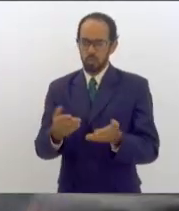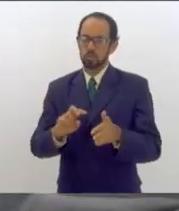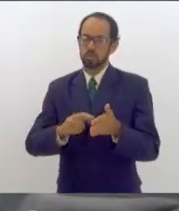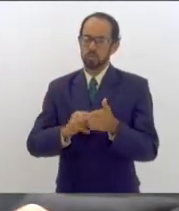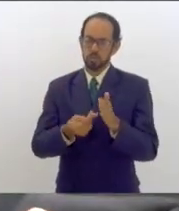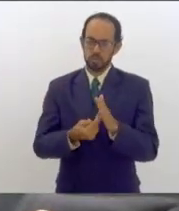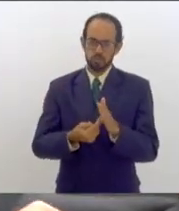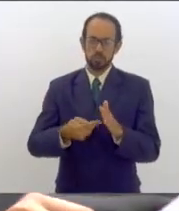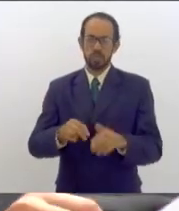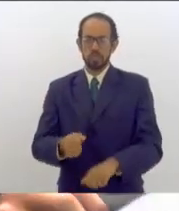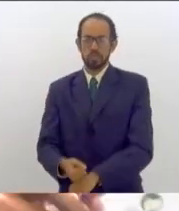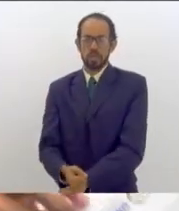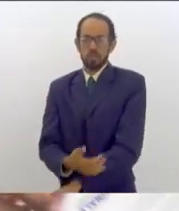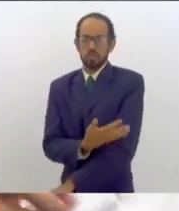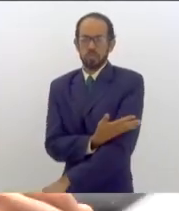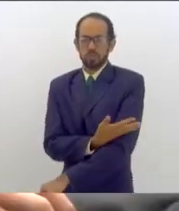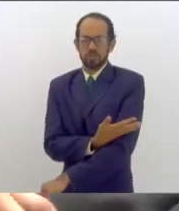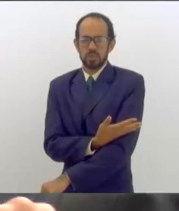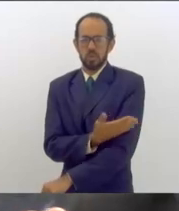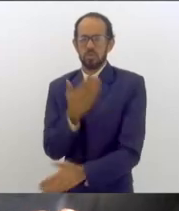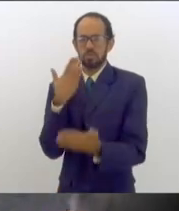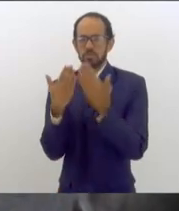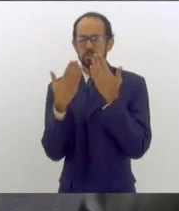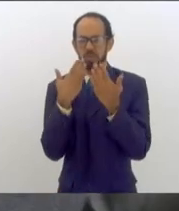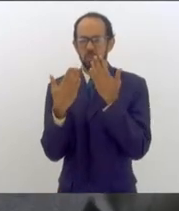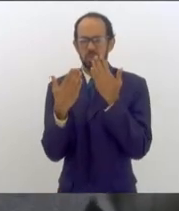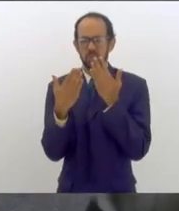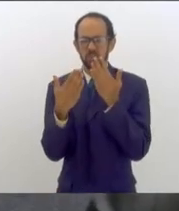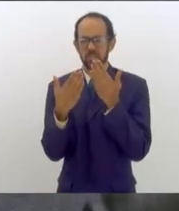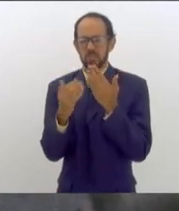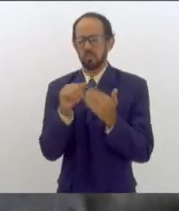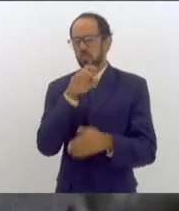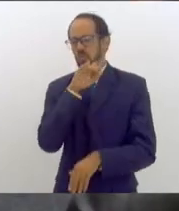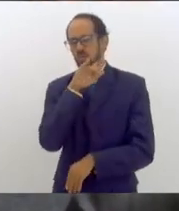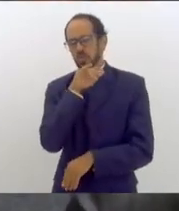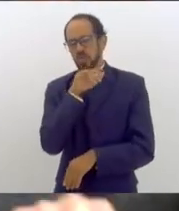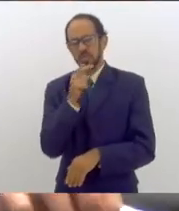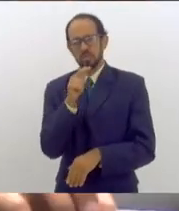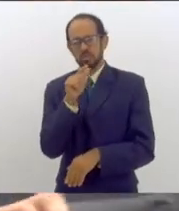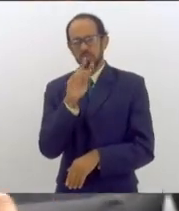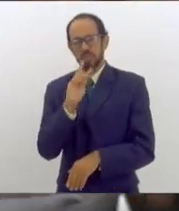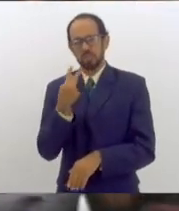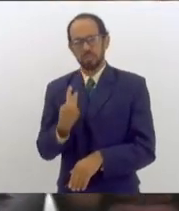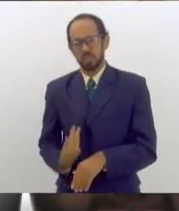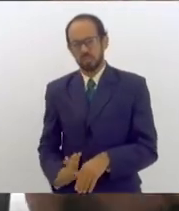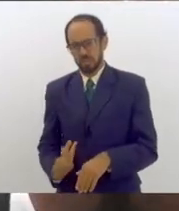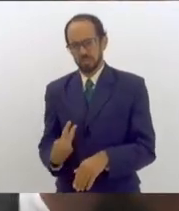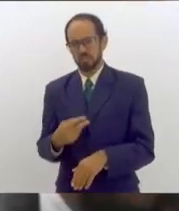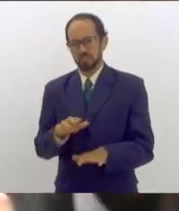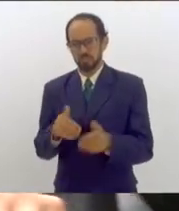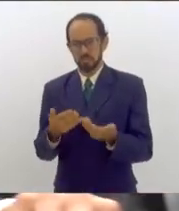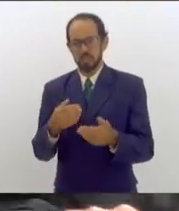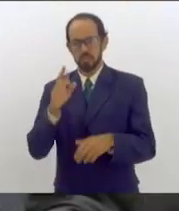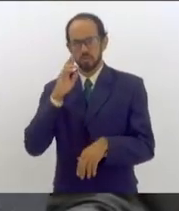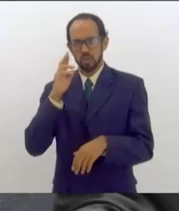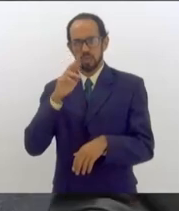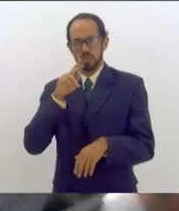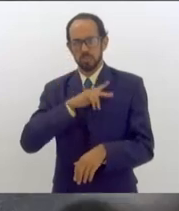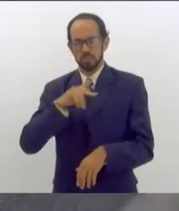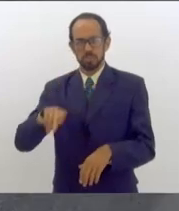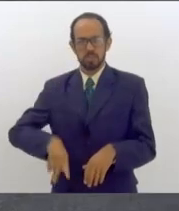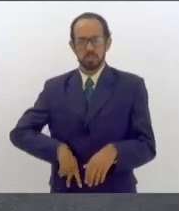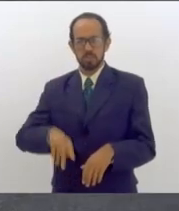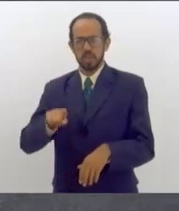psicológica enfim dá mais desumana que qualquer um de nós pode ter então a senhora Presidente é